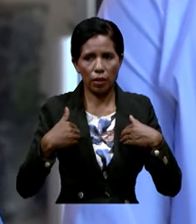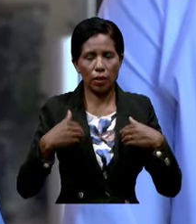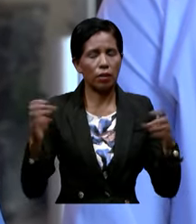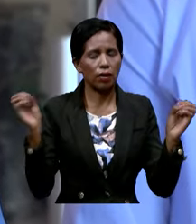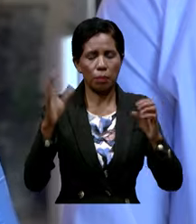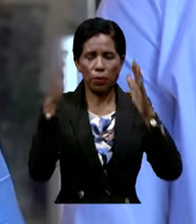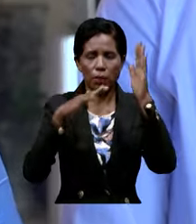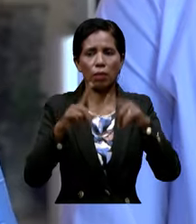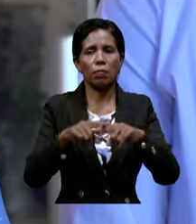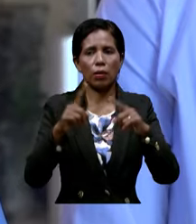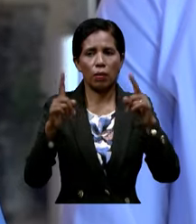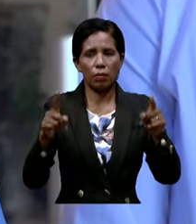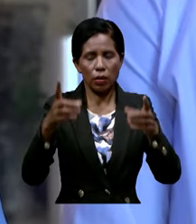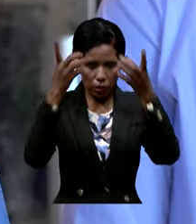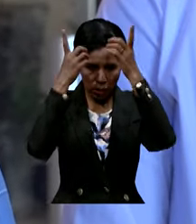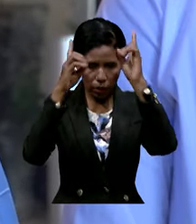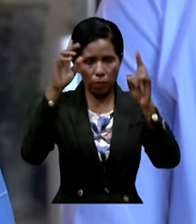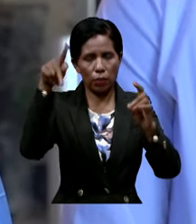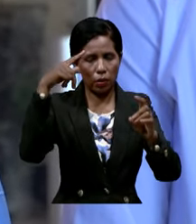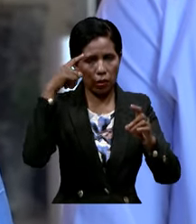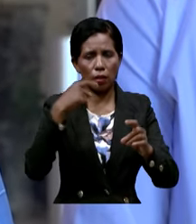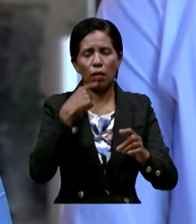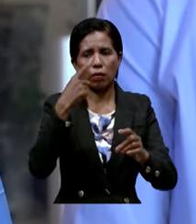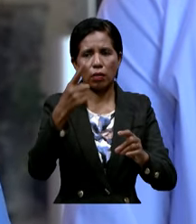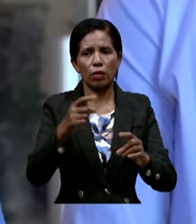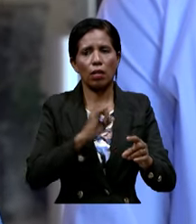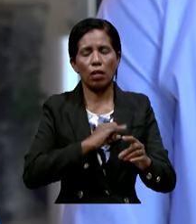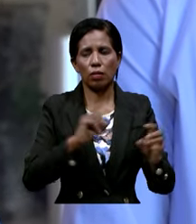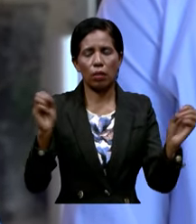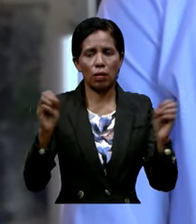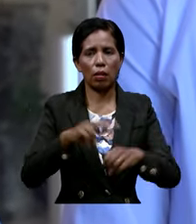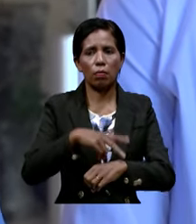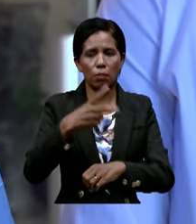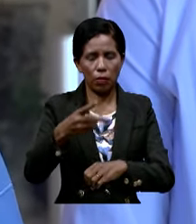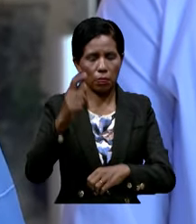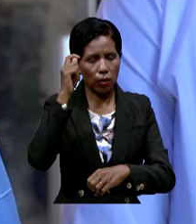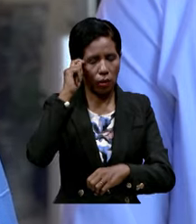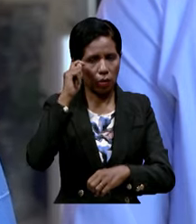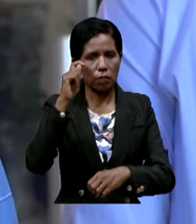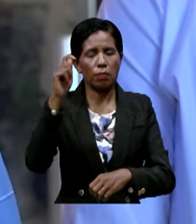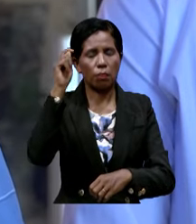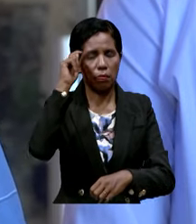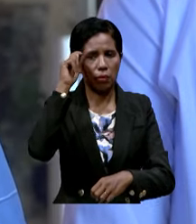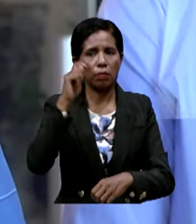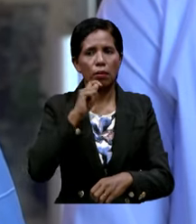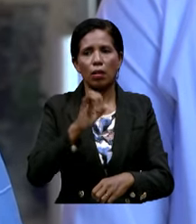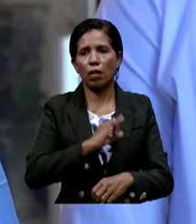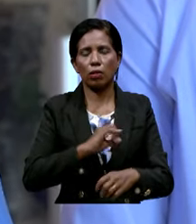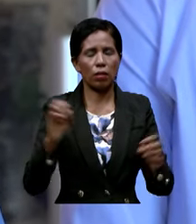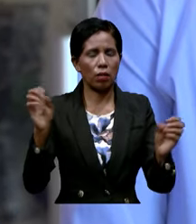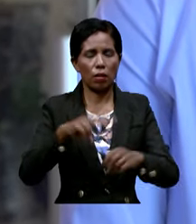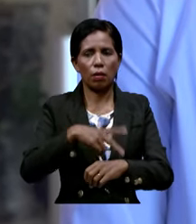mas vi dizão política tua. Hau até te kata hau se la hamono mantor matan rua. Pois agora no governo sa unia hau sa la